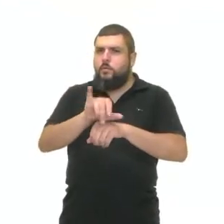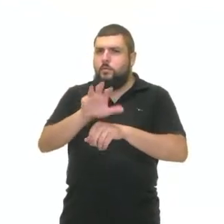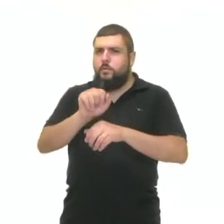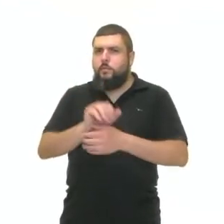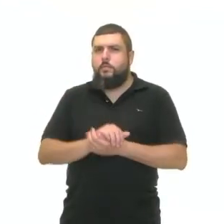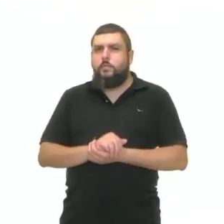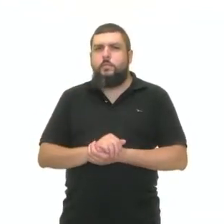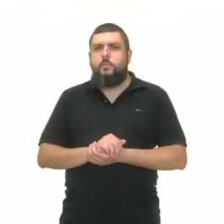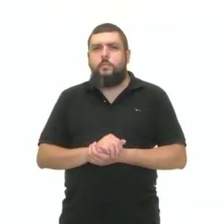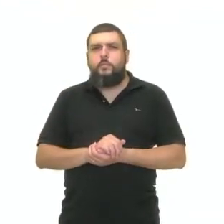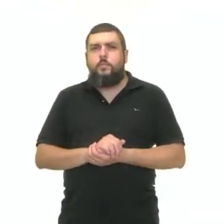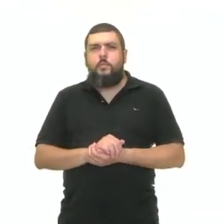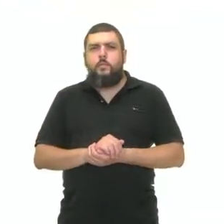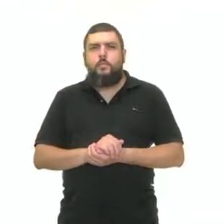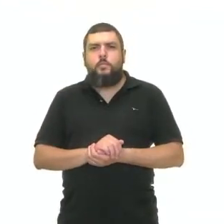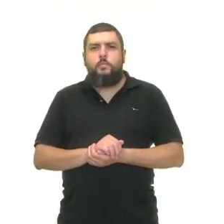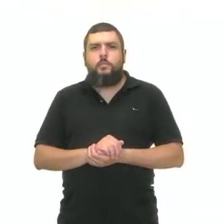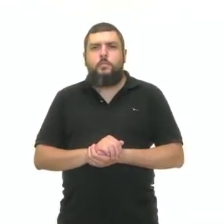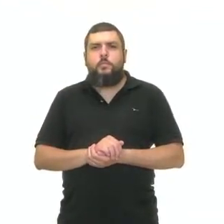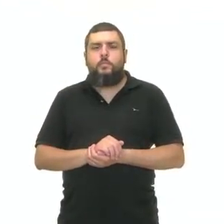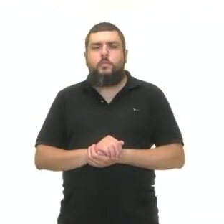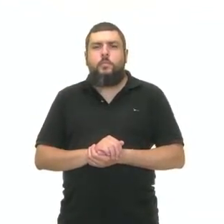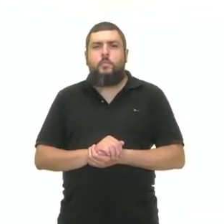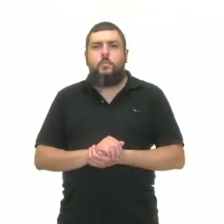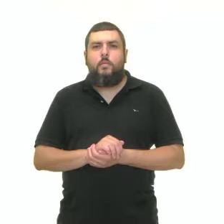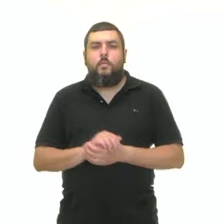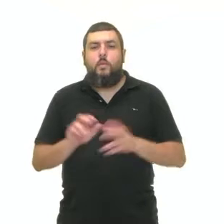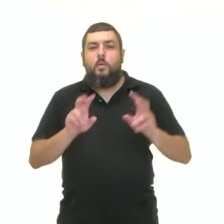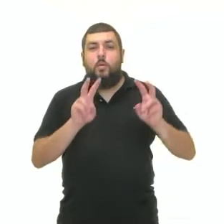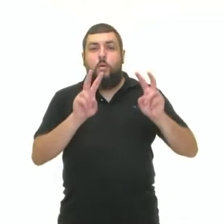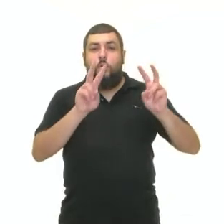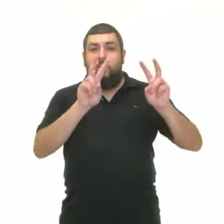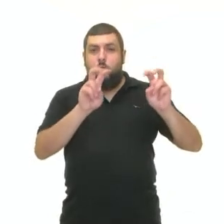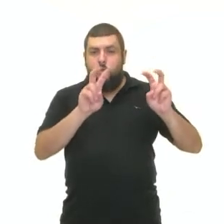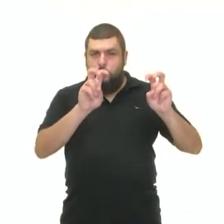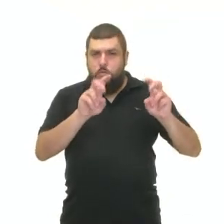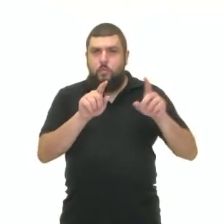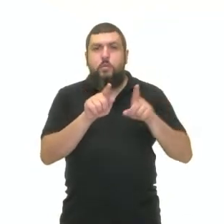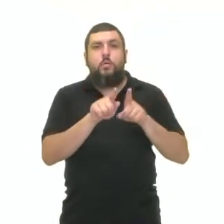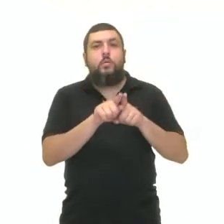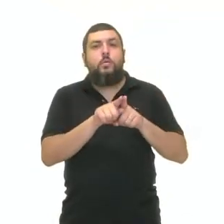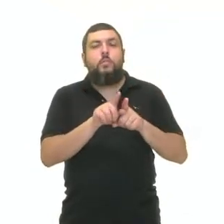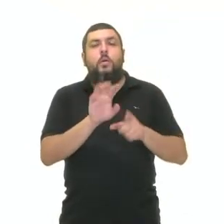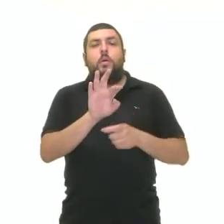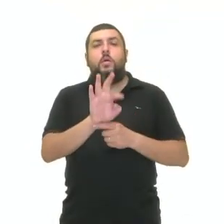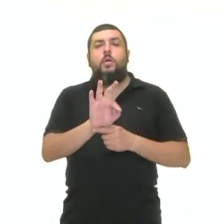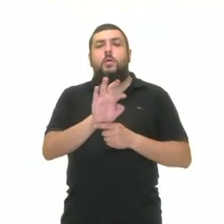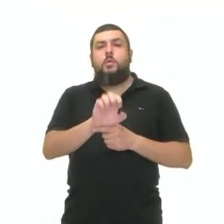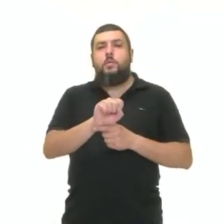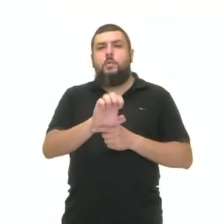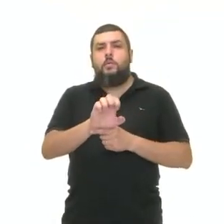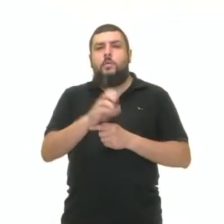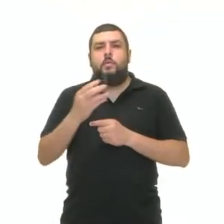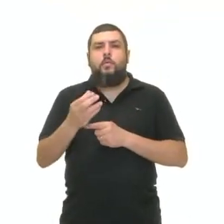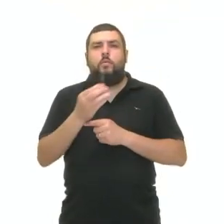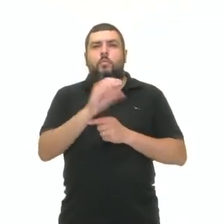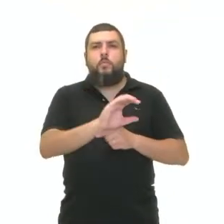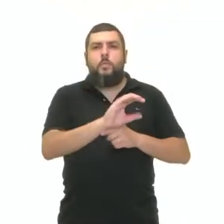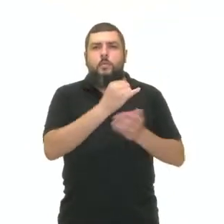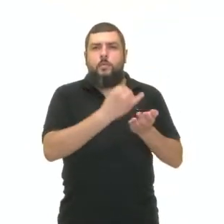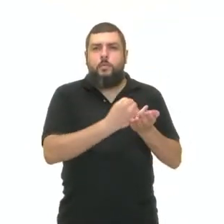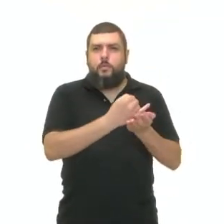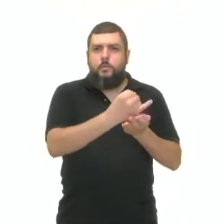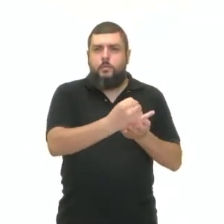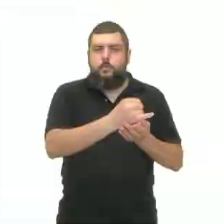assim, o recorte do assunto e a apresentação da tese você coloca na introdução. Como